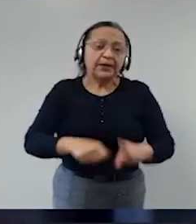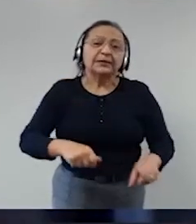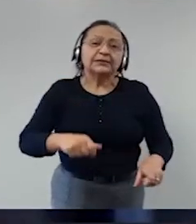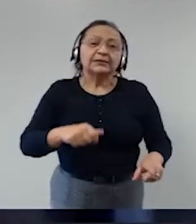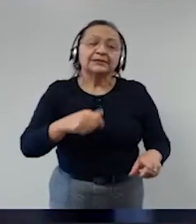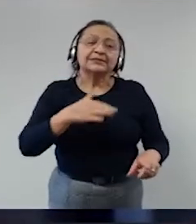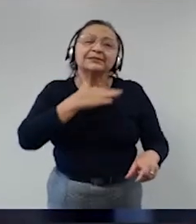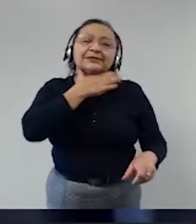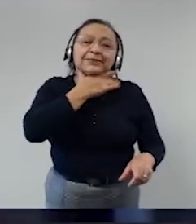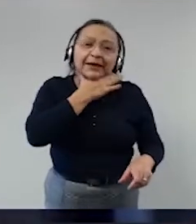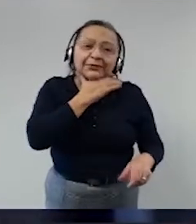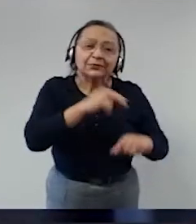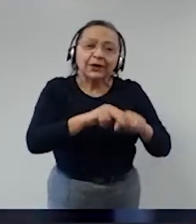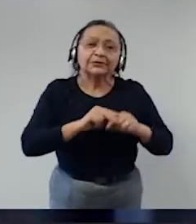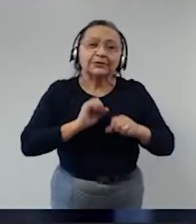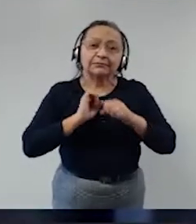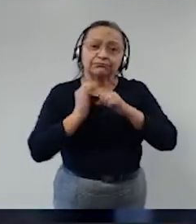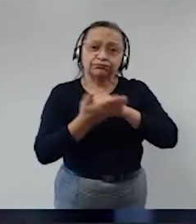pandemia do novo coronavírus,